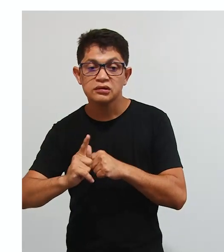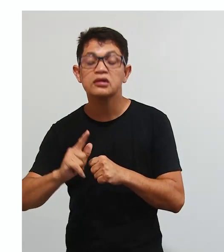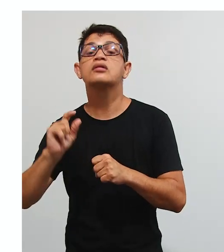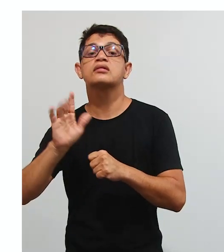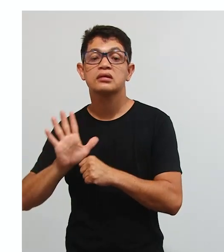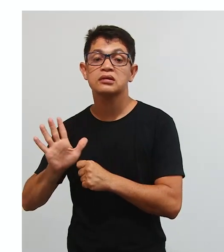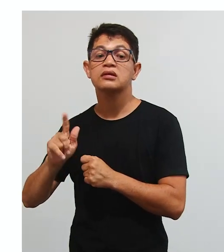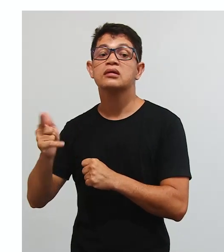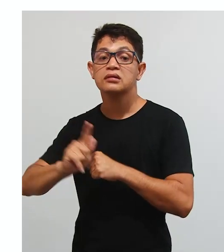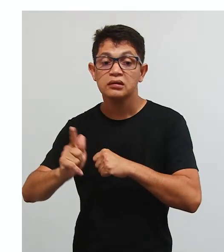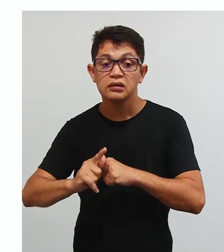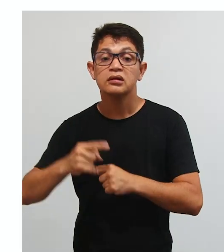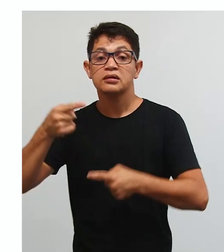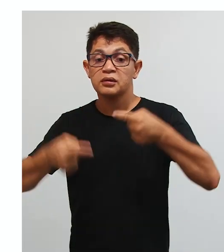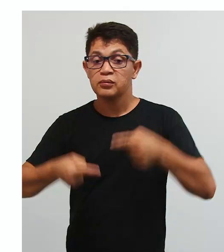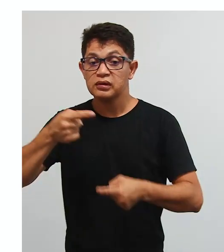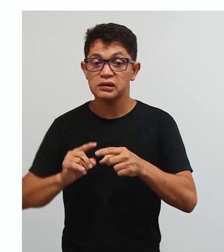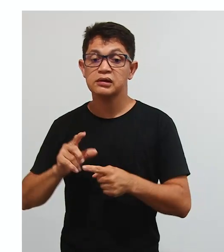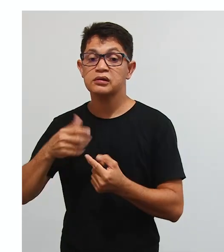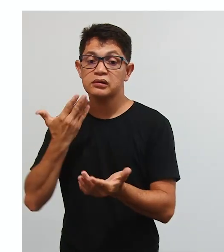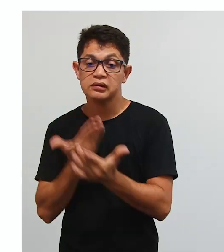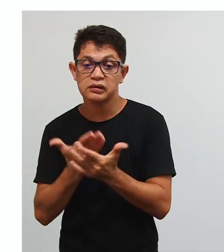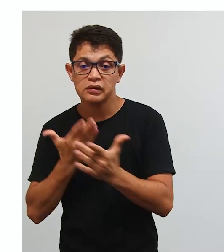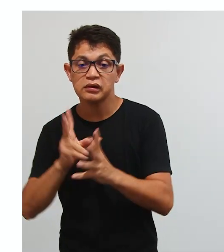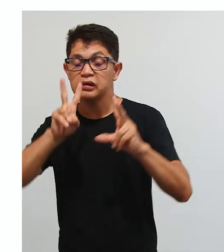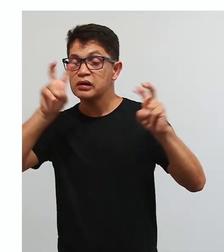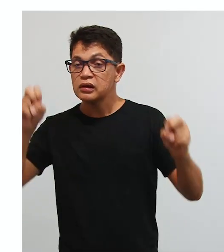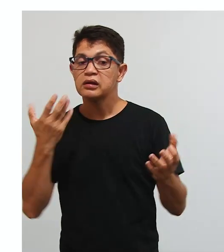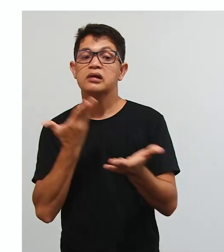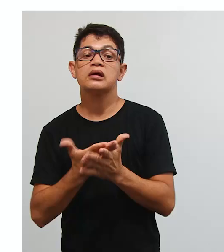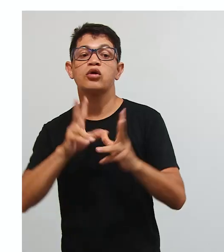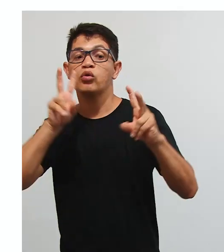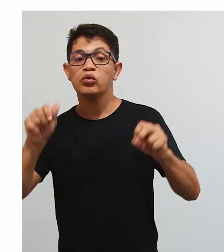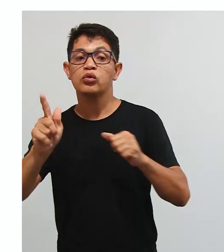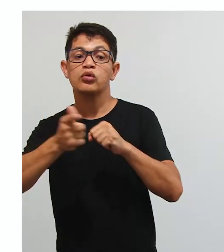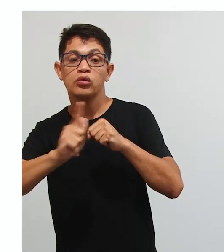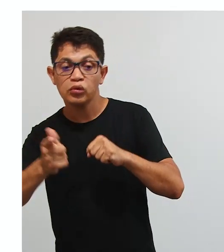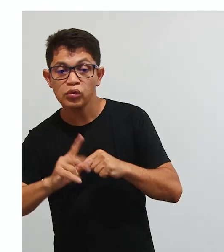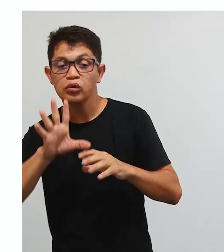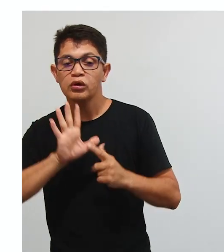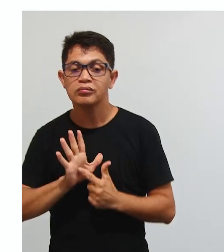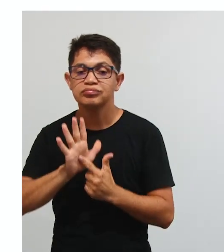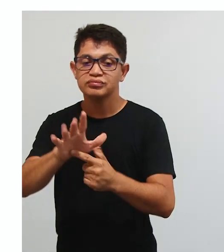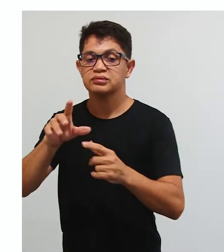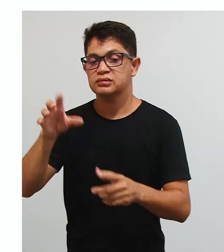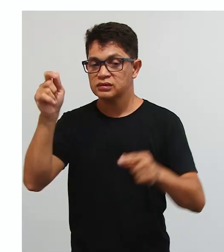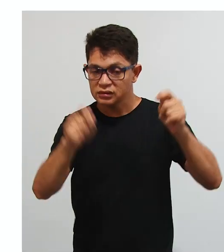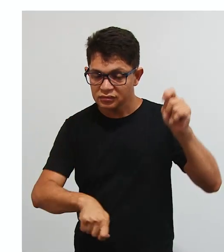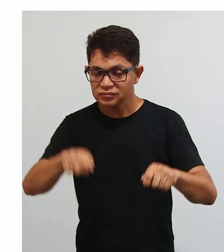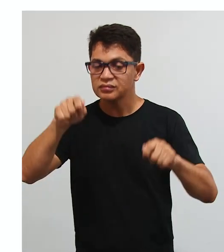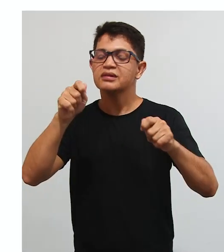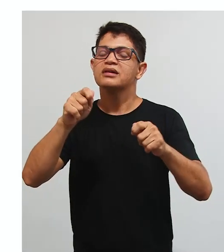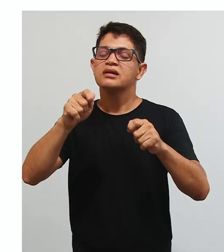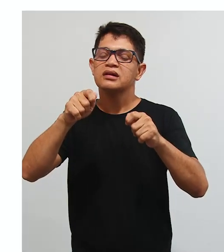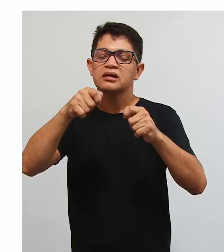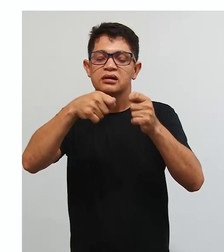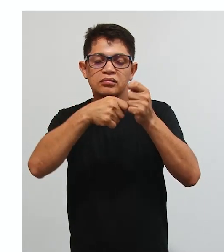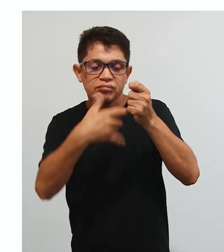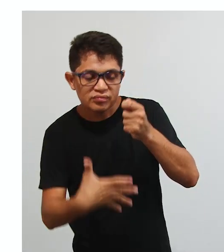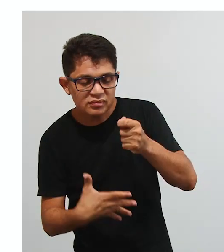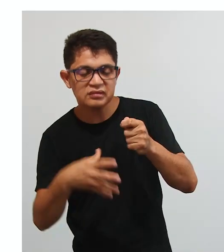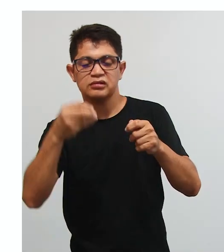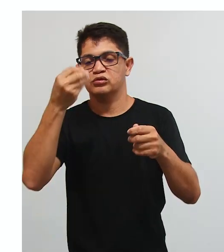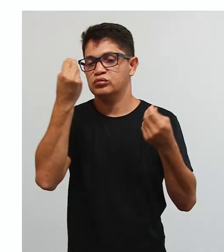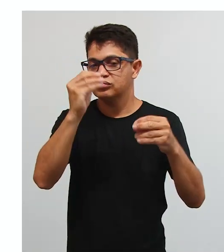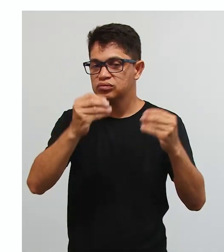democrática? É a concepção de administração da escola, segundo o qual todos os envolvidos na vida